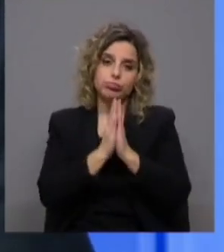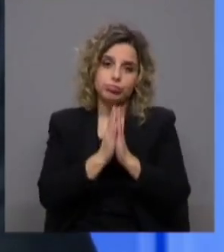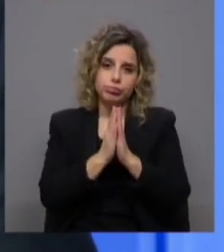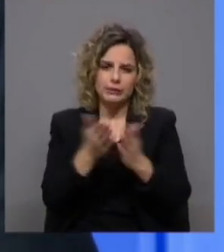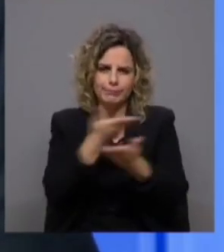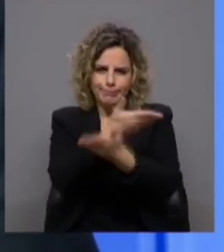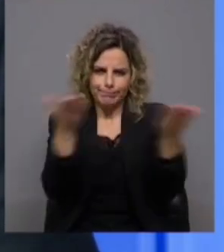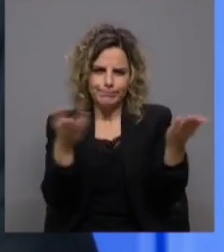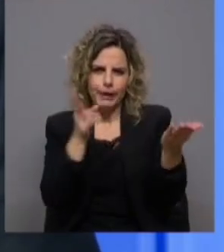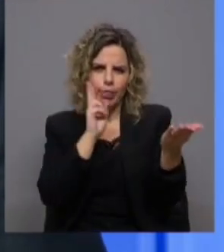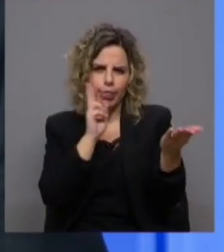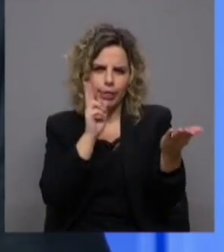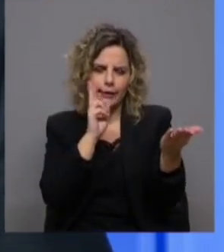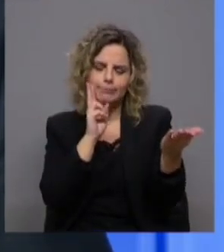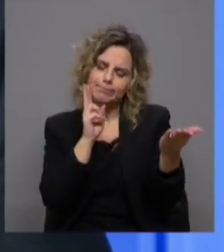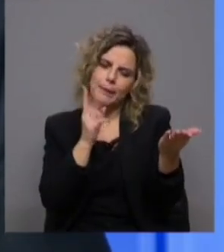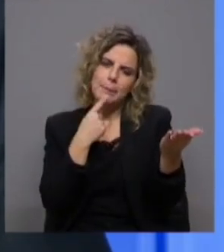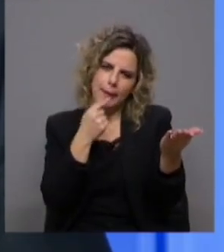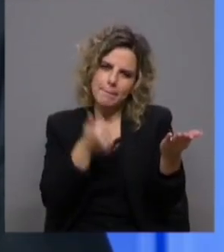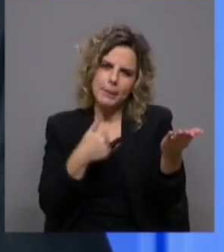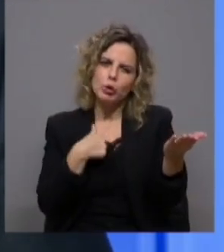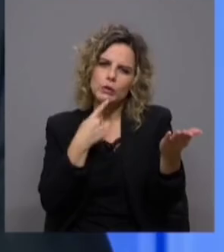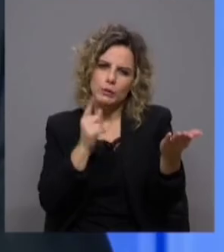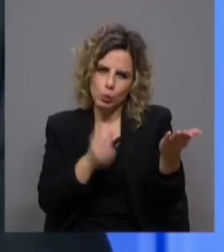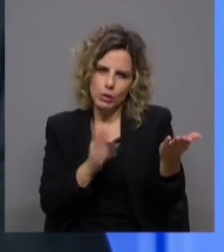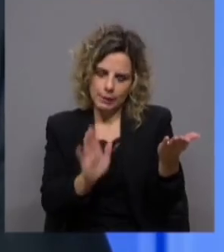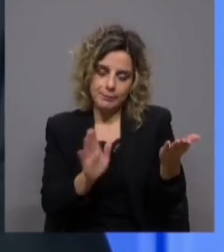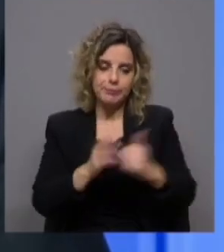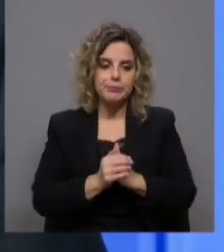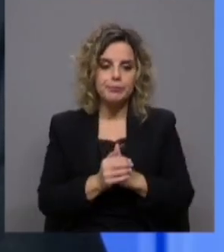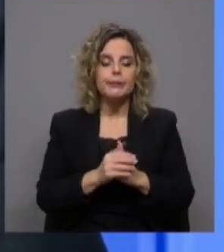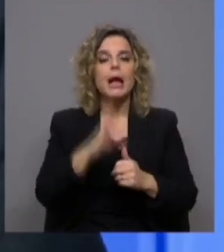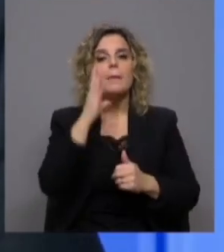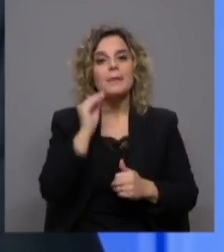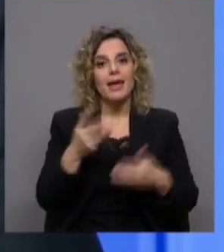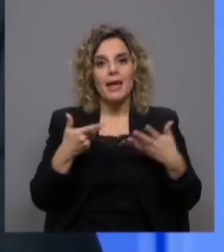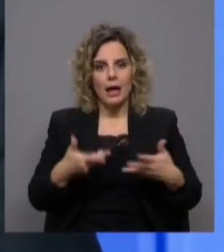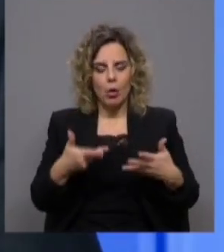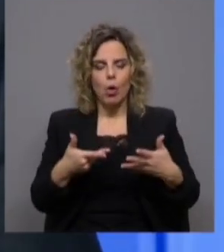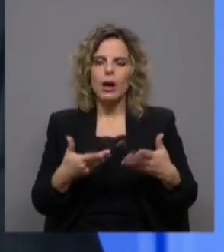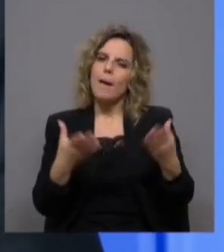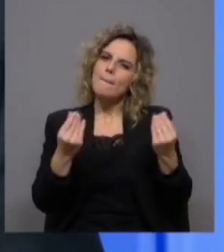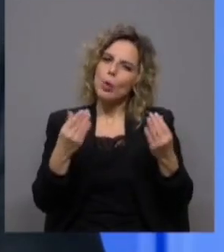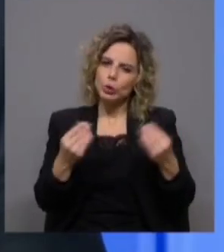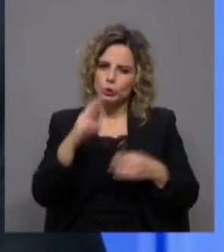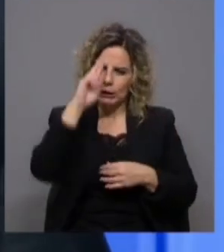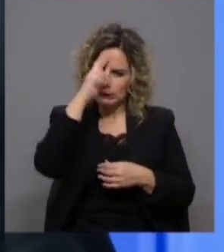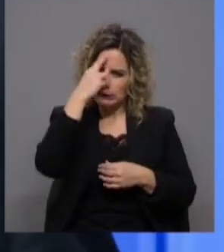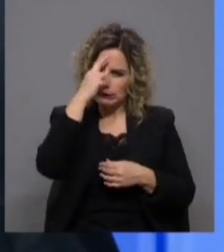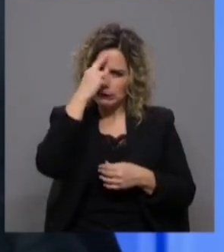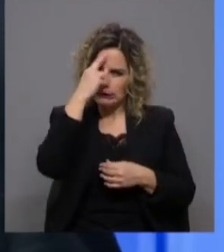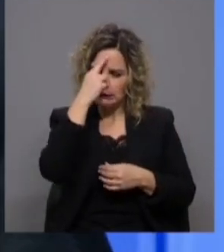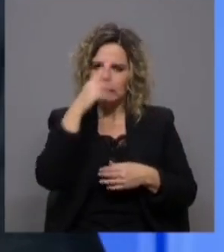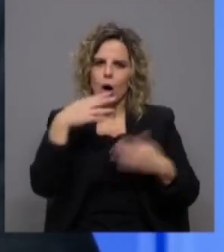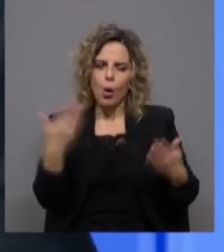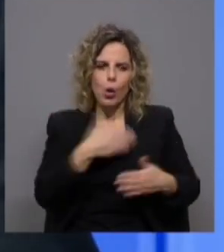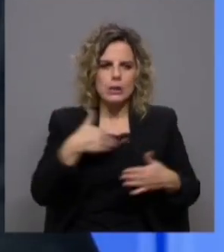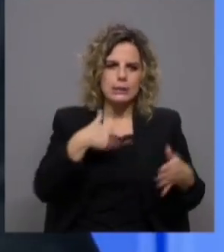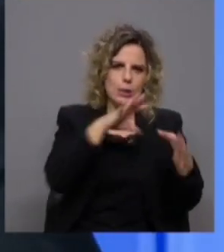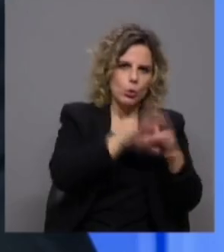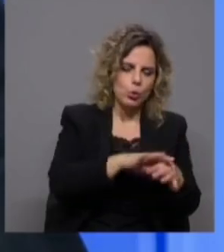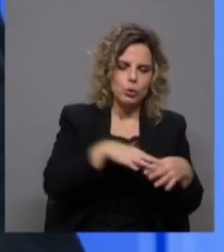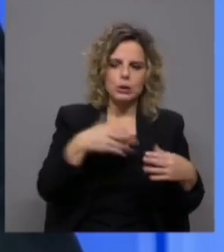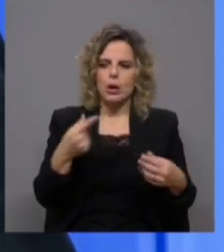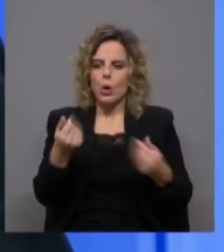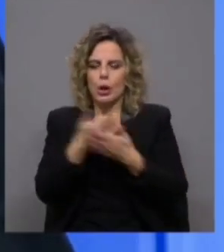percebam bem o que eu vou tentar dizer acho que estamos a enfocar demasiado os nossos esforços sejam eles sanitários